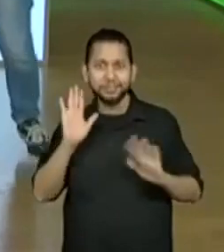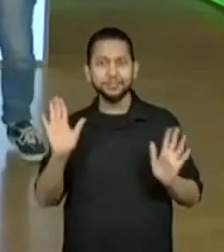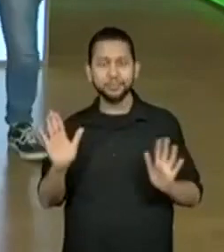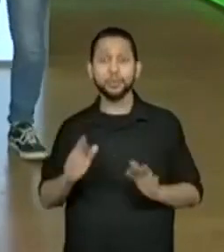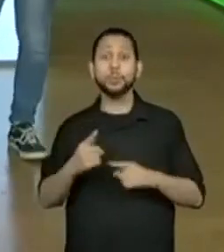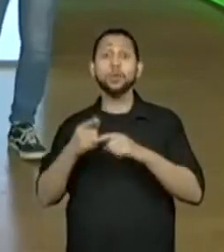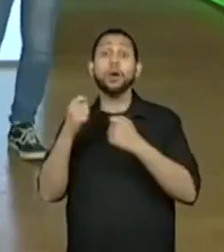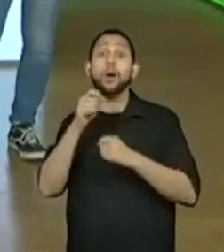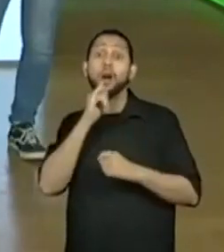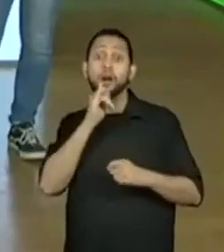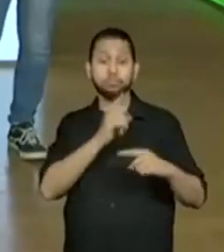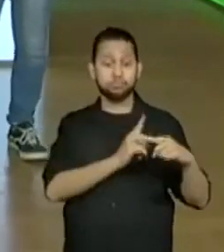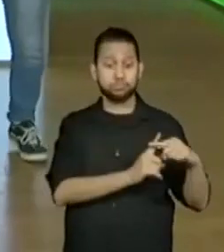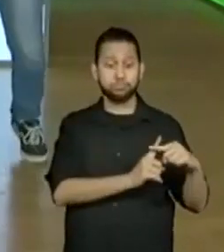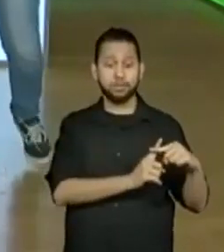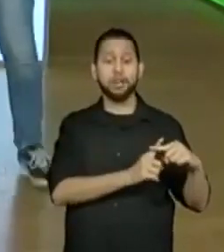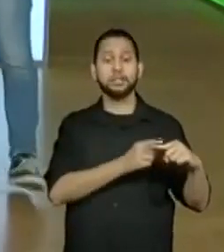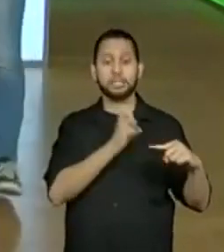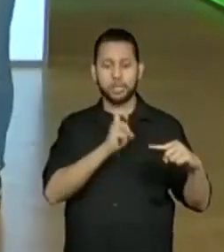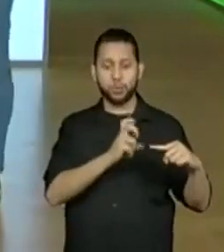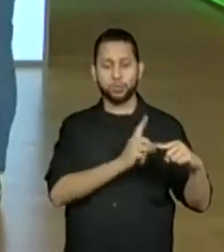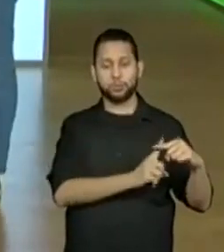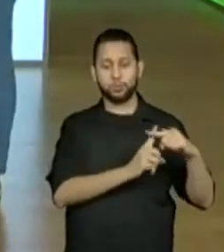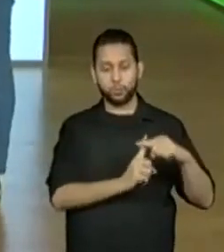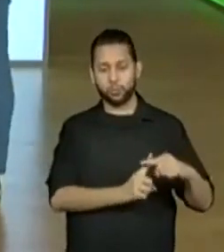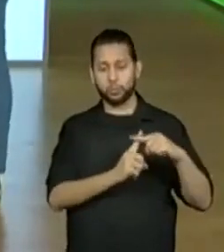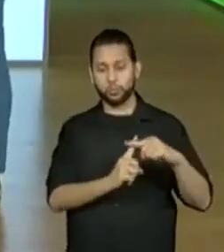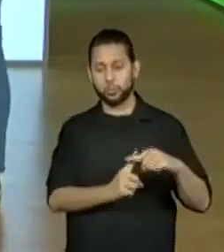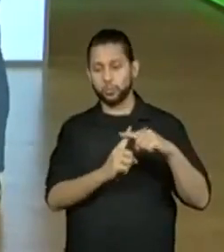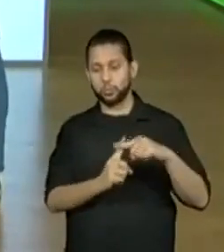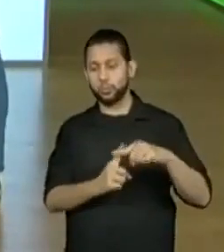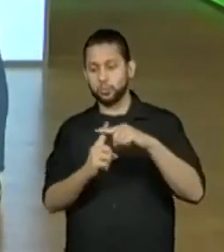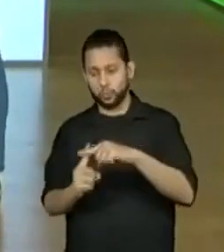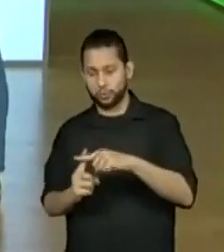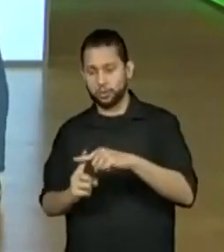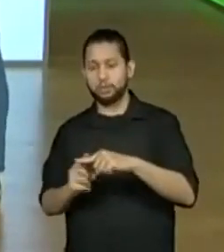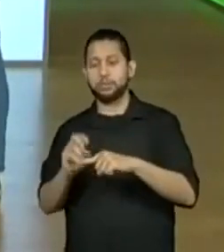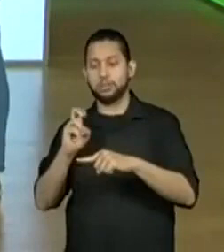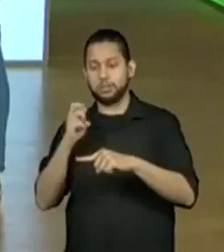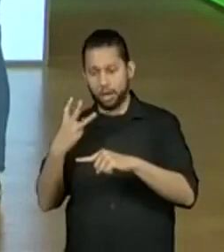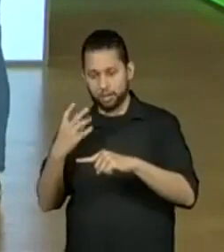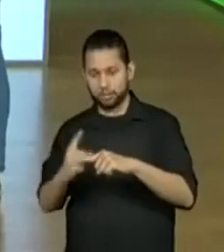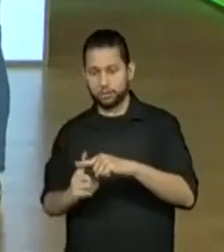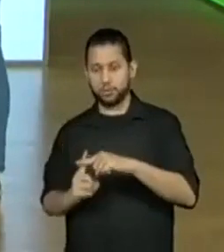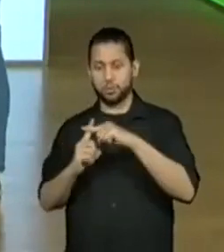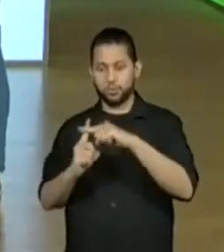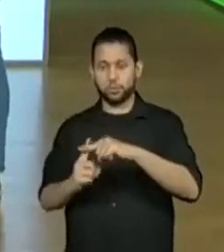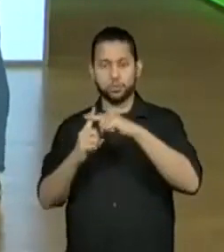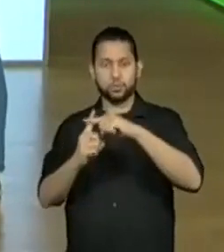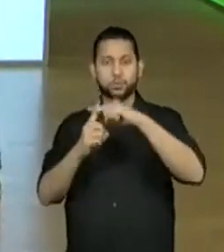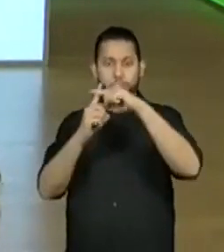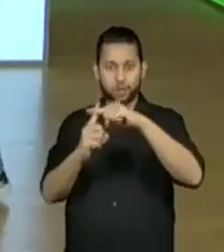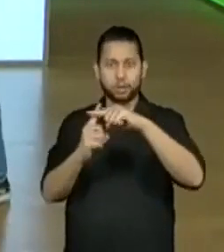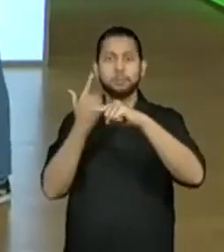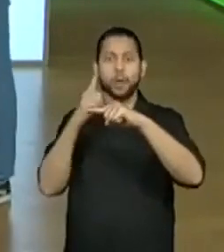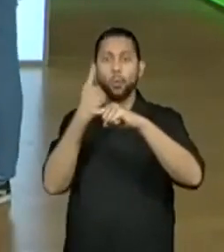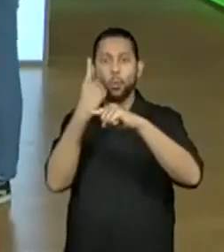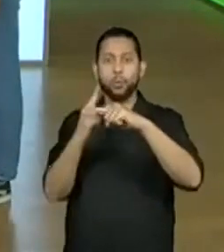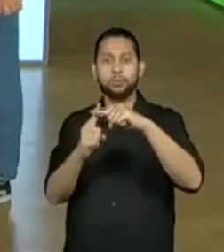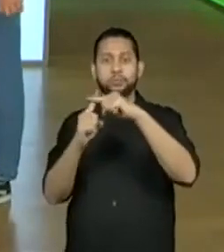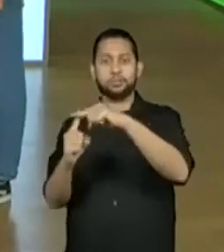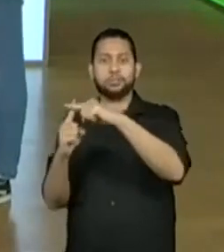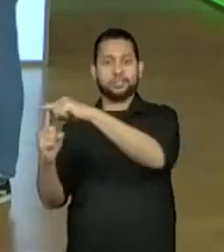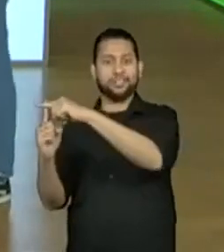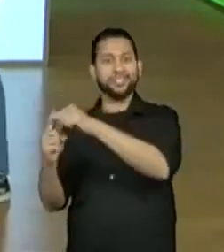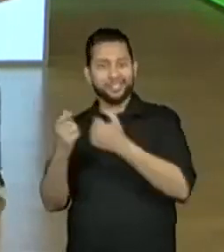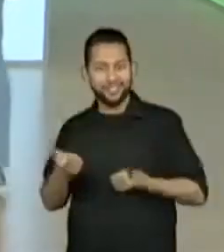certo, por enquanto. Vamos, então, às instruções do jogo? Então, instruções do jogo, Q, Que tal jogar? Vamos lá. O jogo campo...